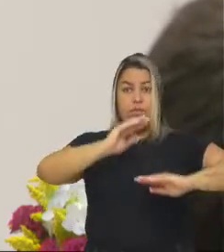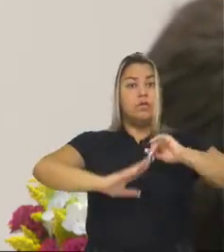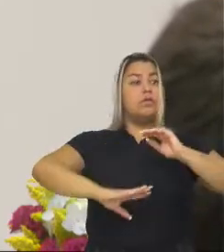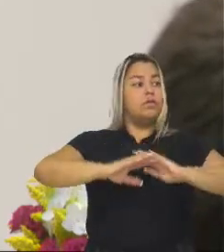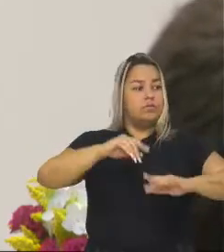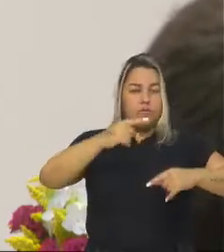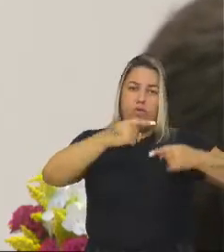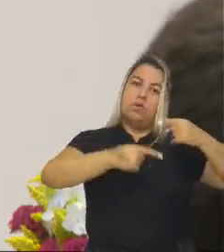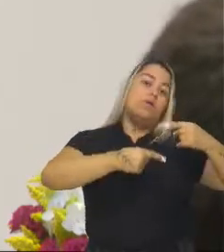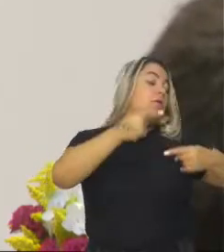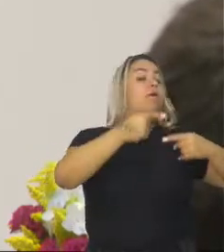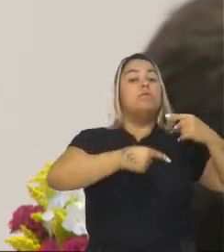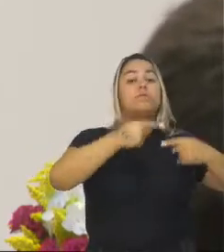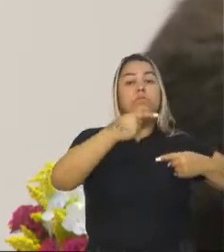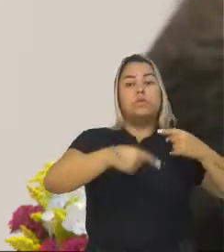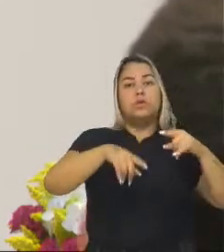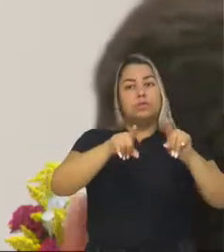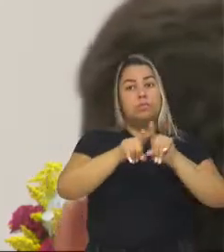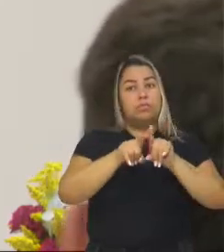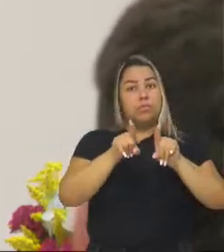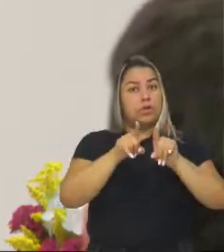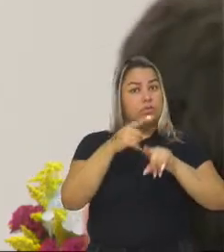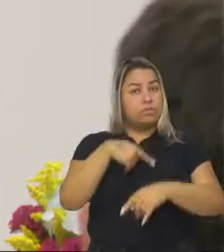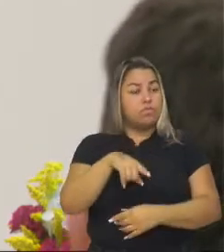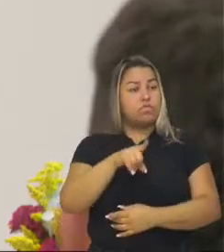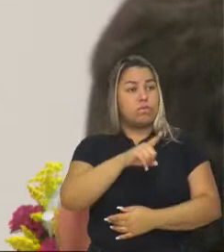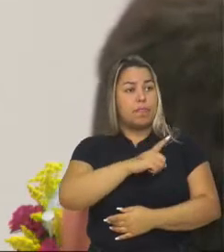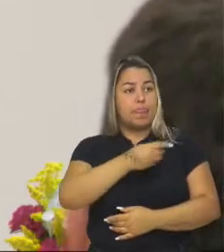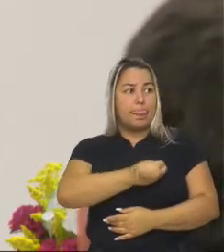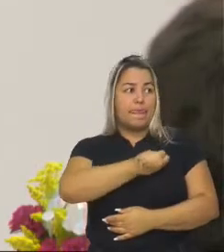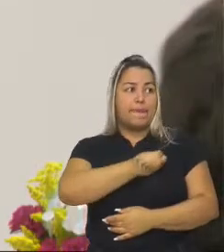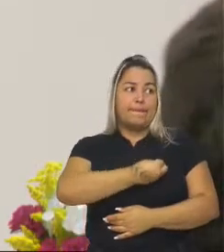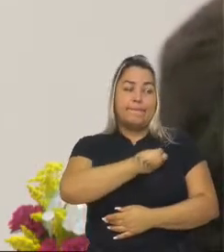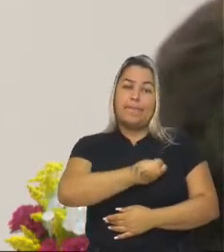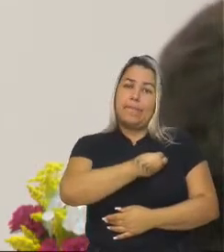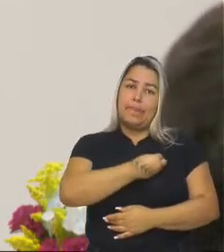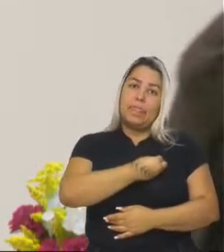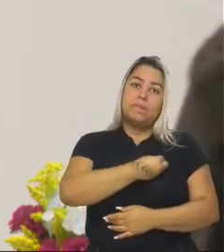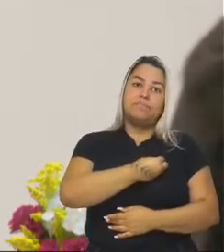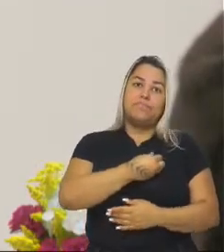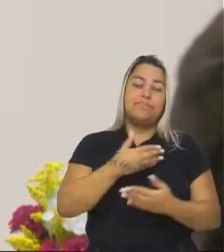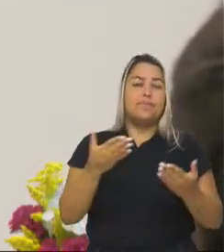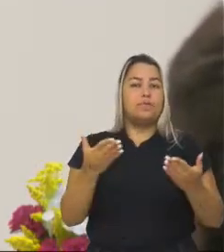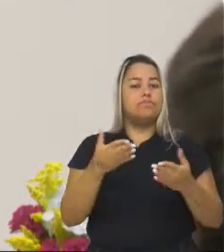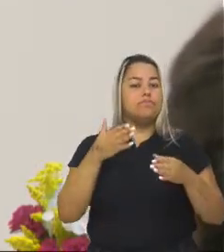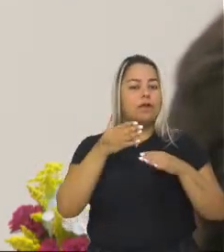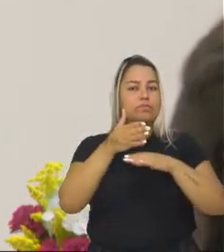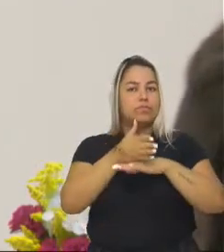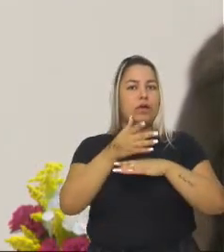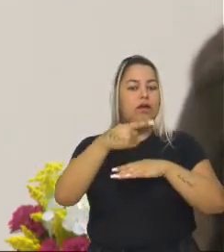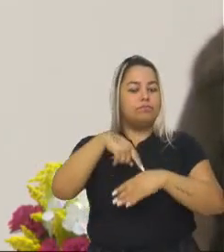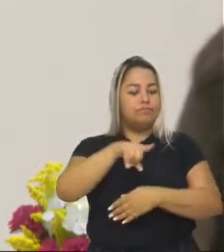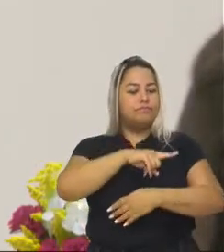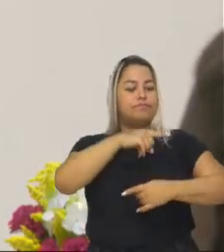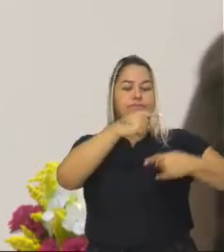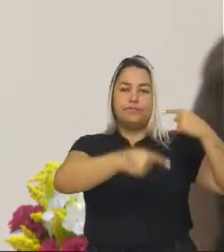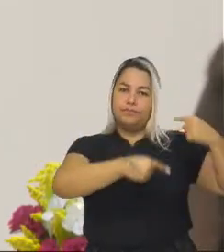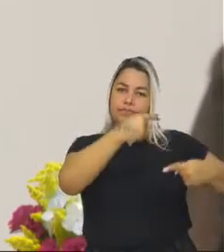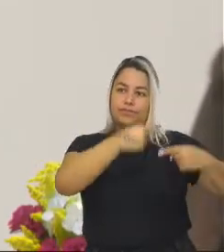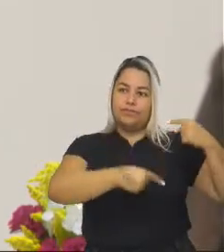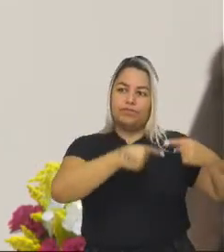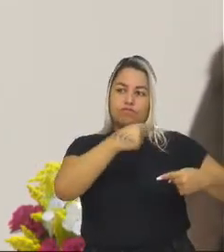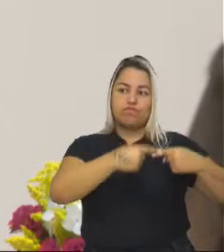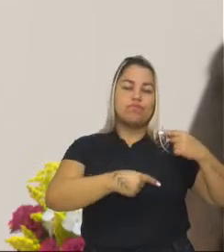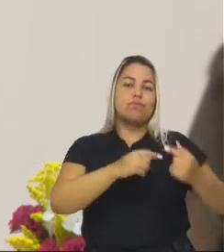vão dialogar nessa perspectiva nova que a gente vive, nessa primavera que adentrou a nossa política e que a